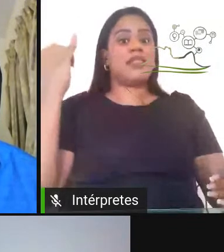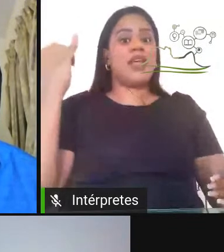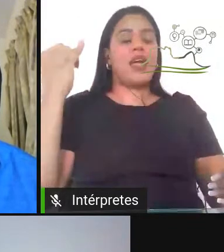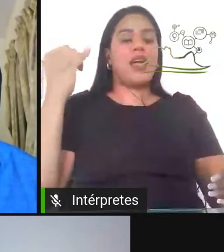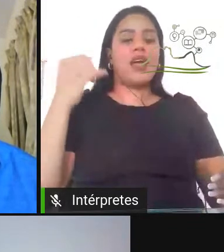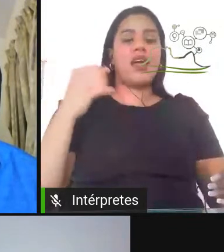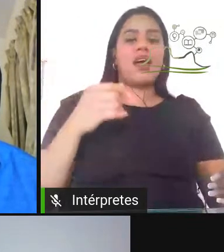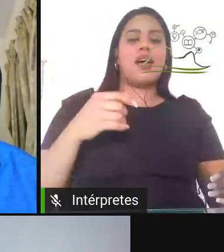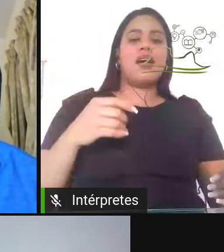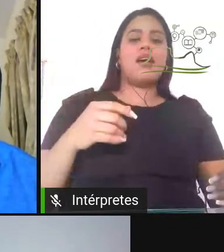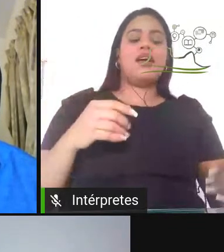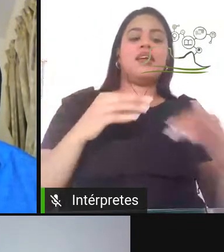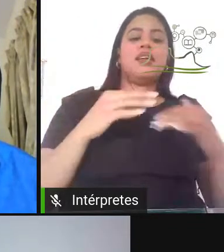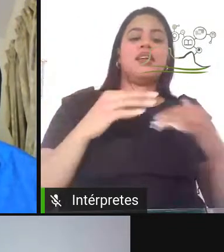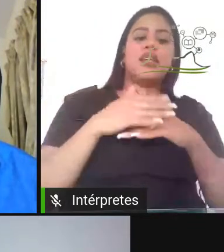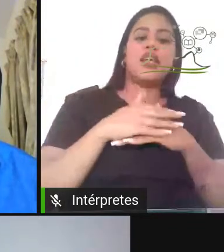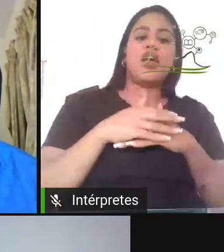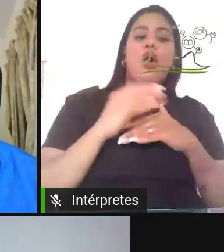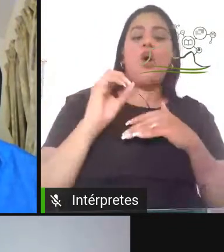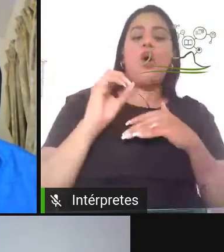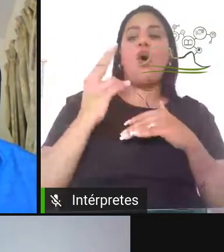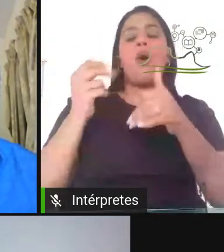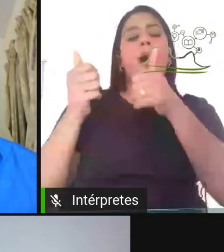e se calhar até de moçambicanidade?